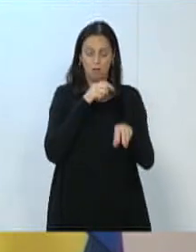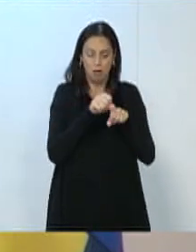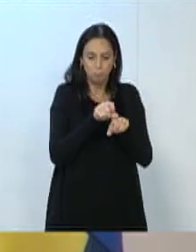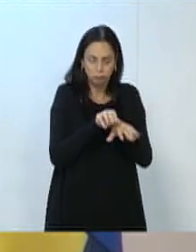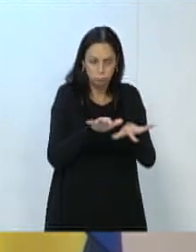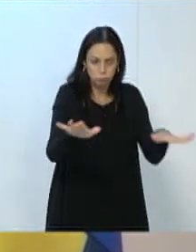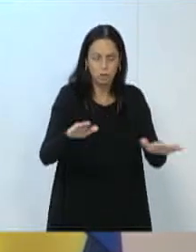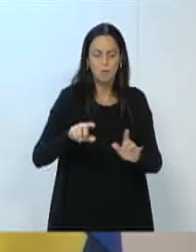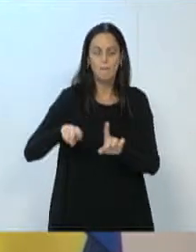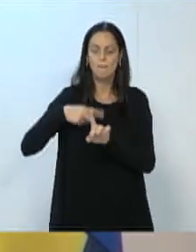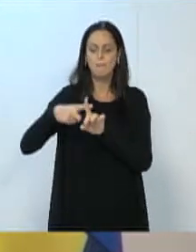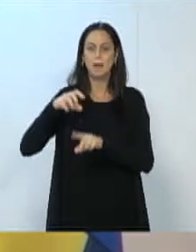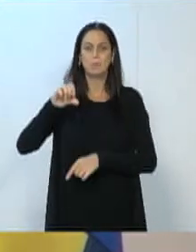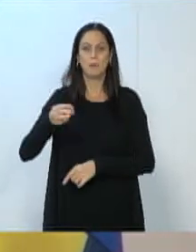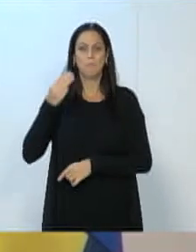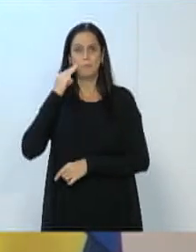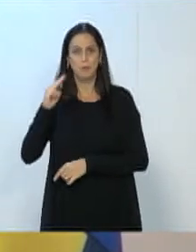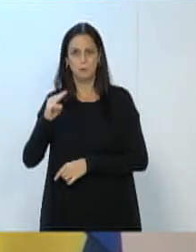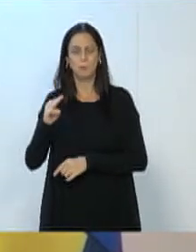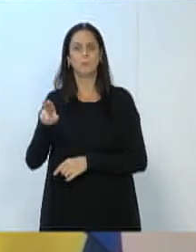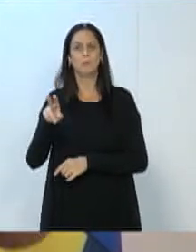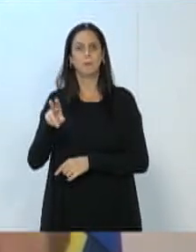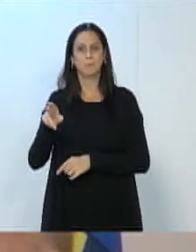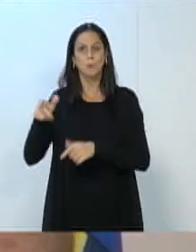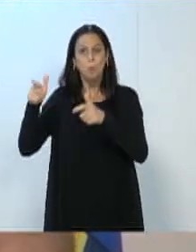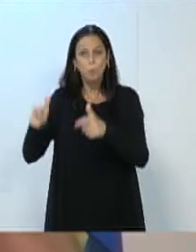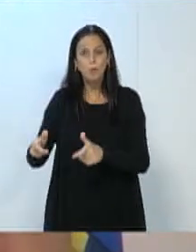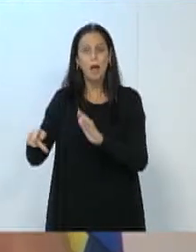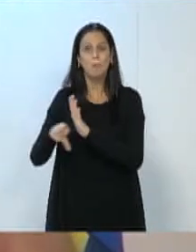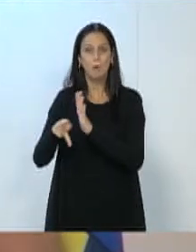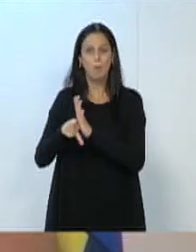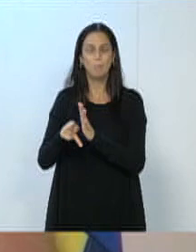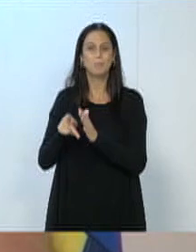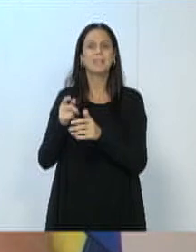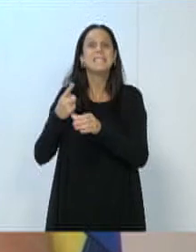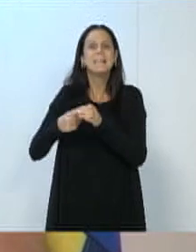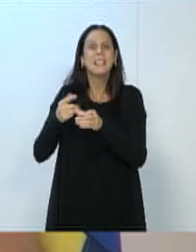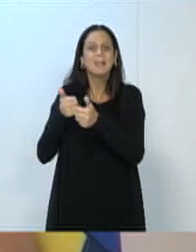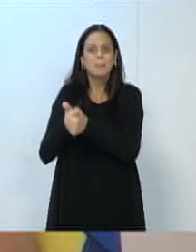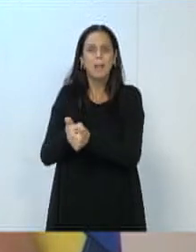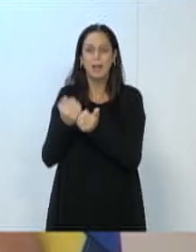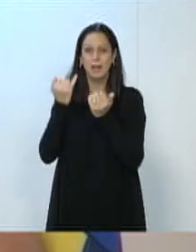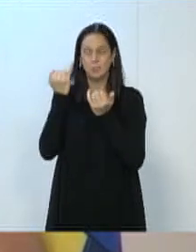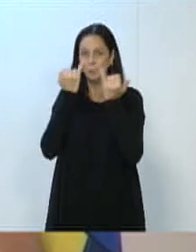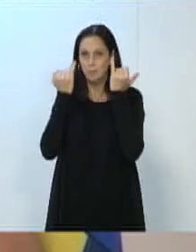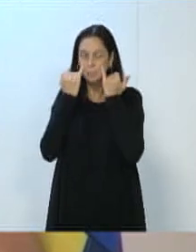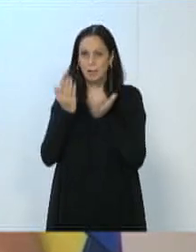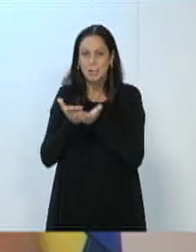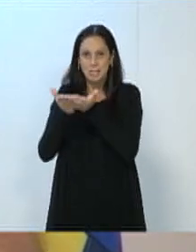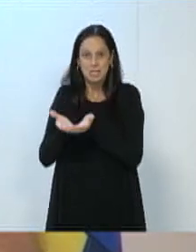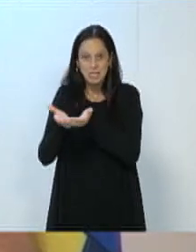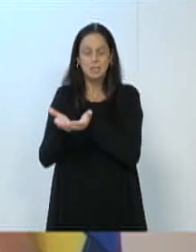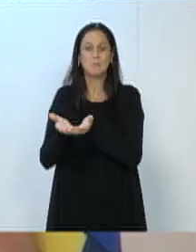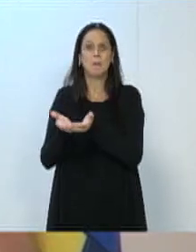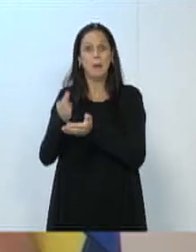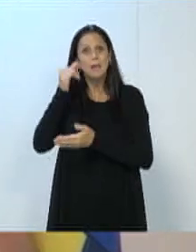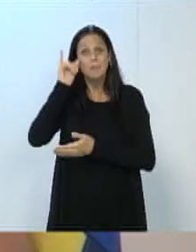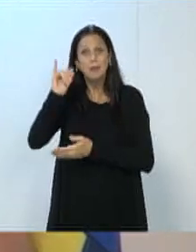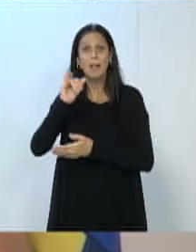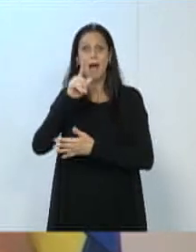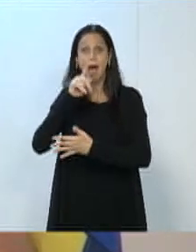mais 9 milhões ali na própria a barragem de José bater um dos temas também além de outras é